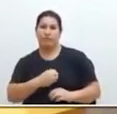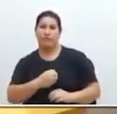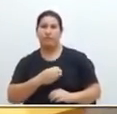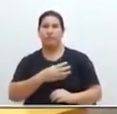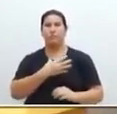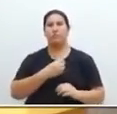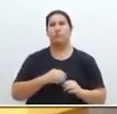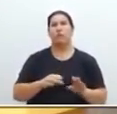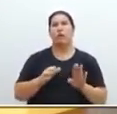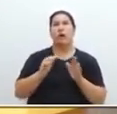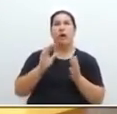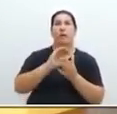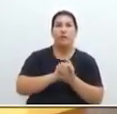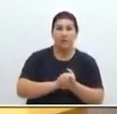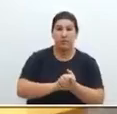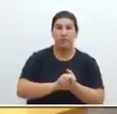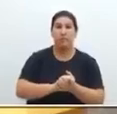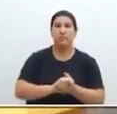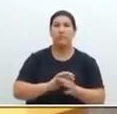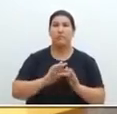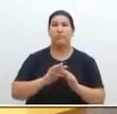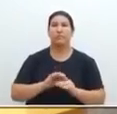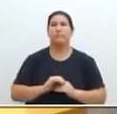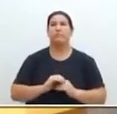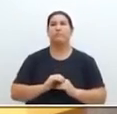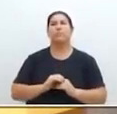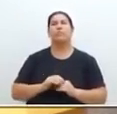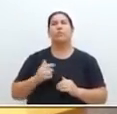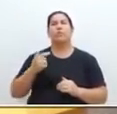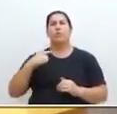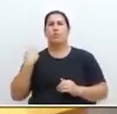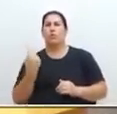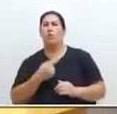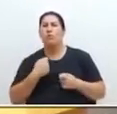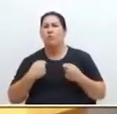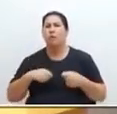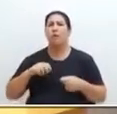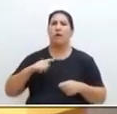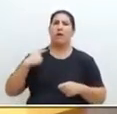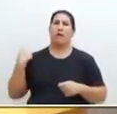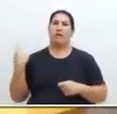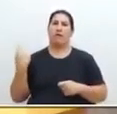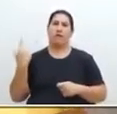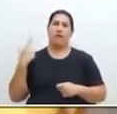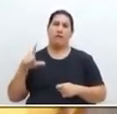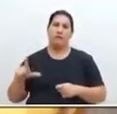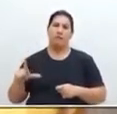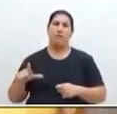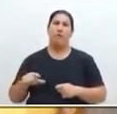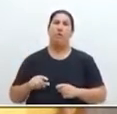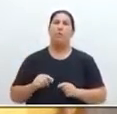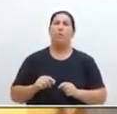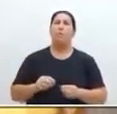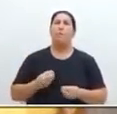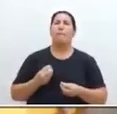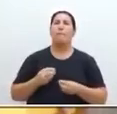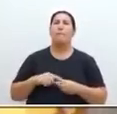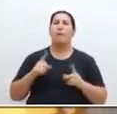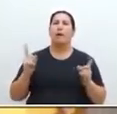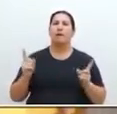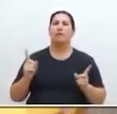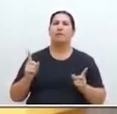companheiros e nós precisamos garantir isso como nós somos a maioria Por que que nós sempre